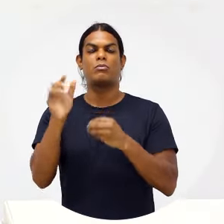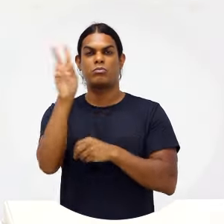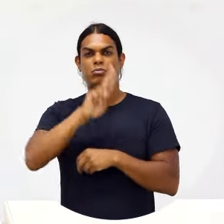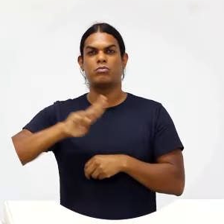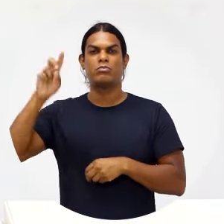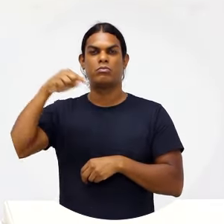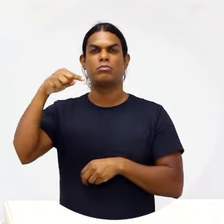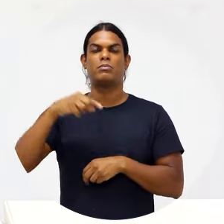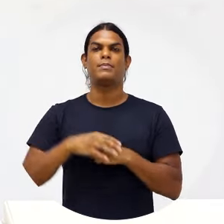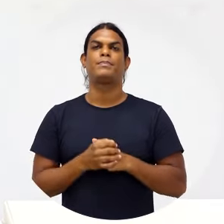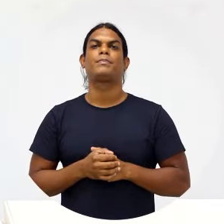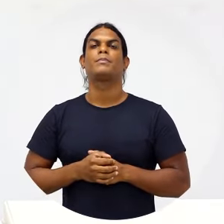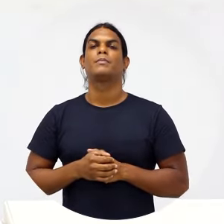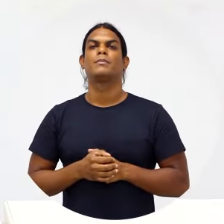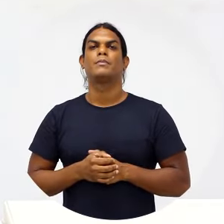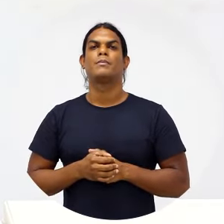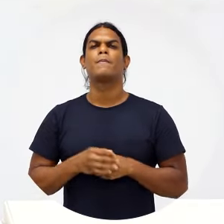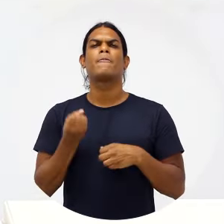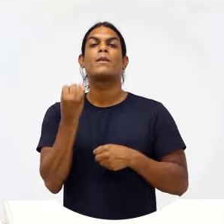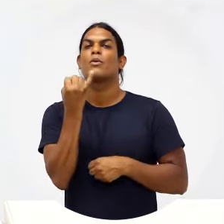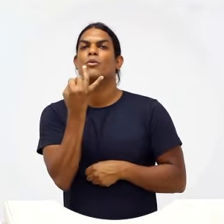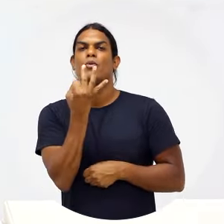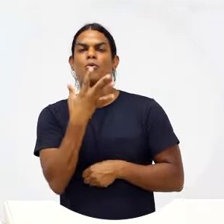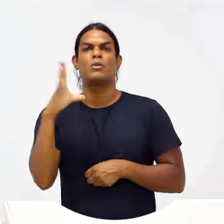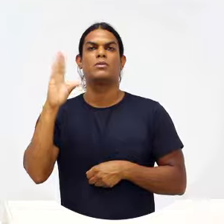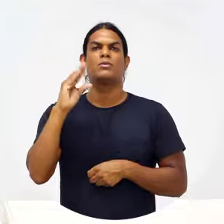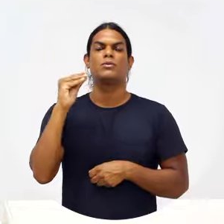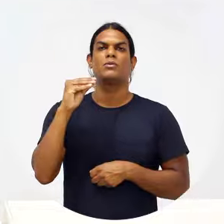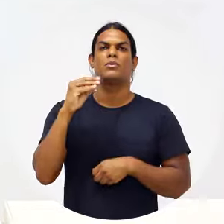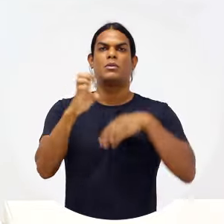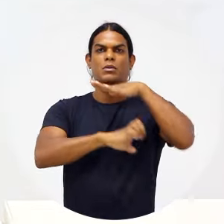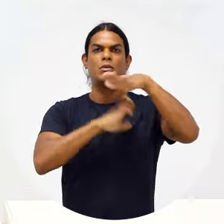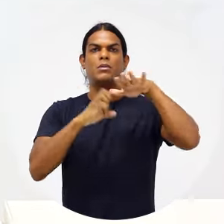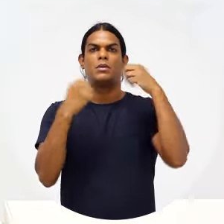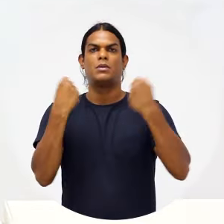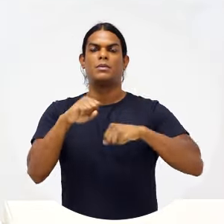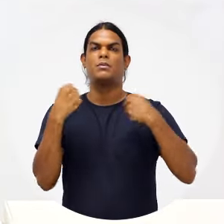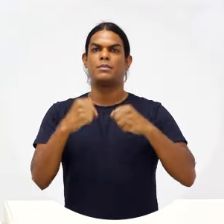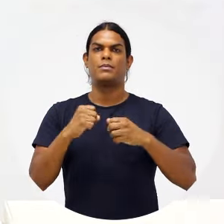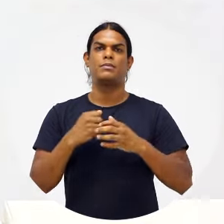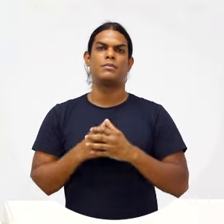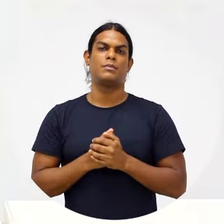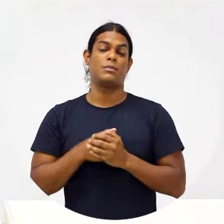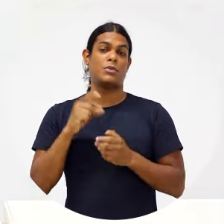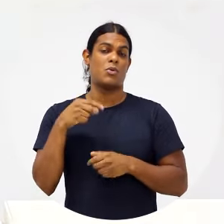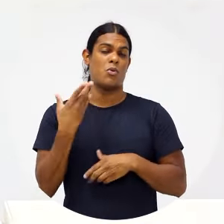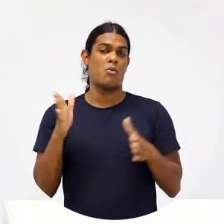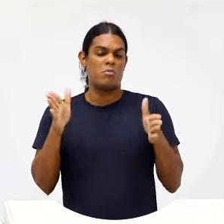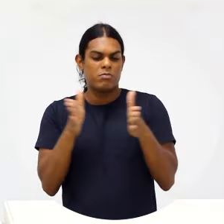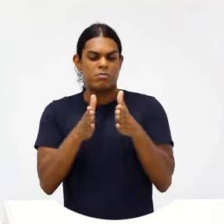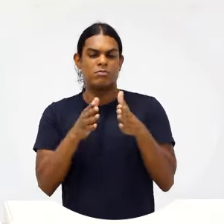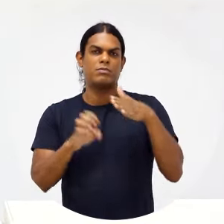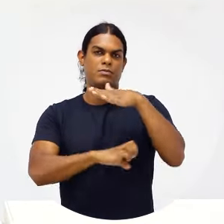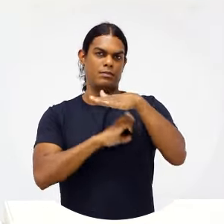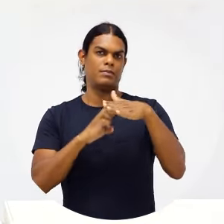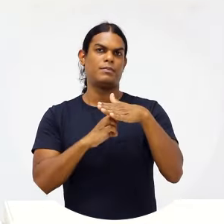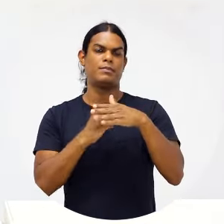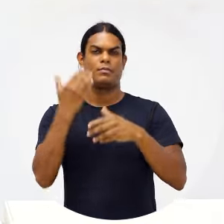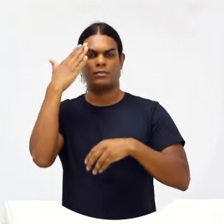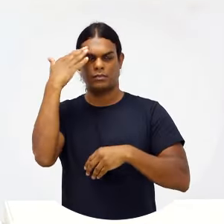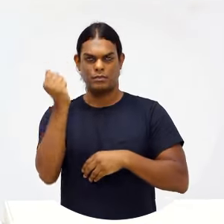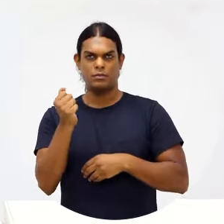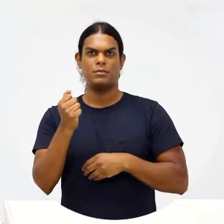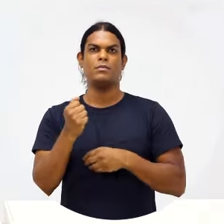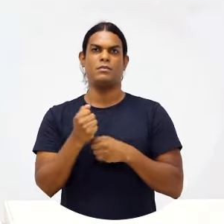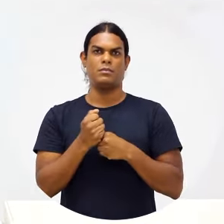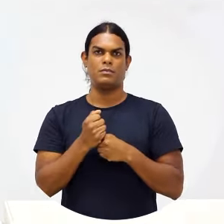quantos funcionários o SESMIT precisa ter para atuar numa indústria grande ou numa empresa pequena? Nós sabemos